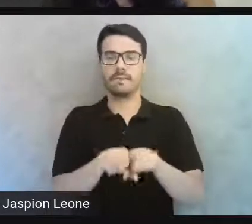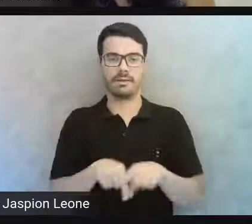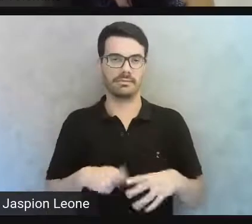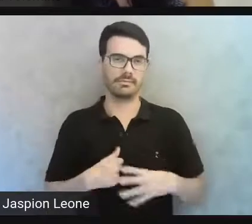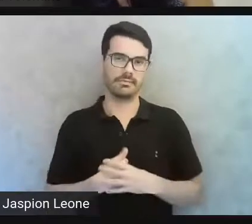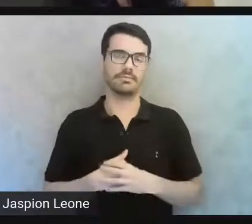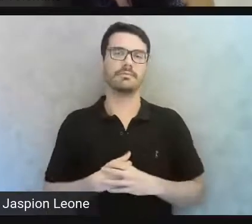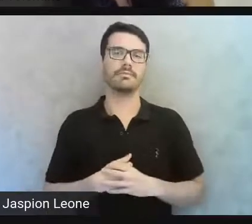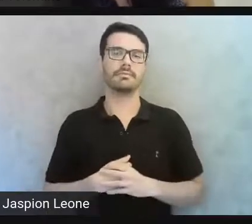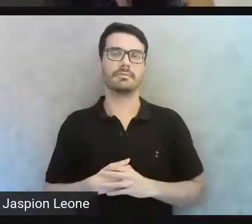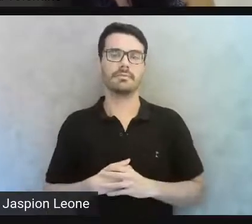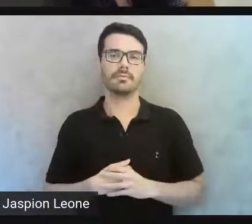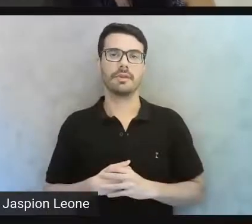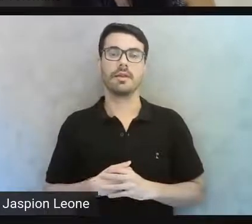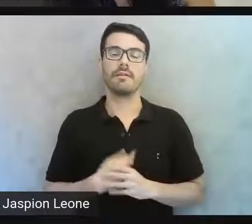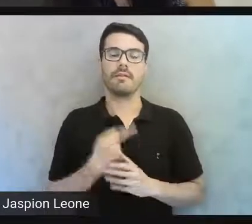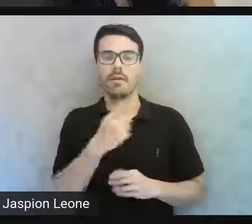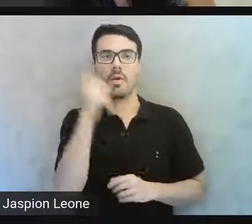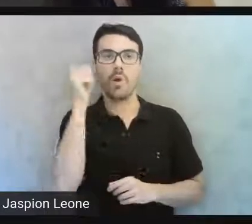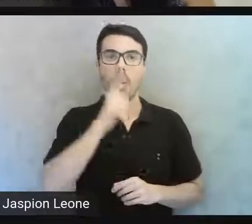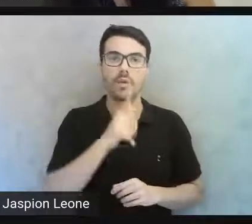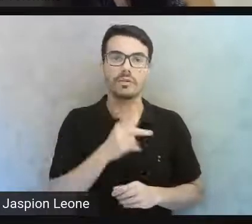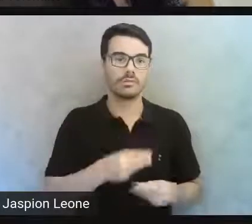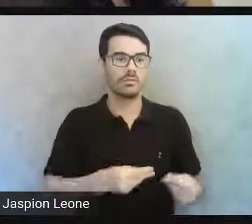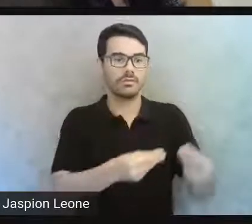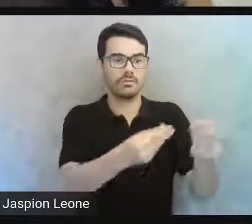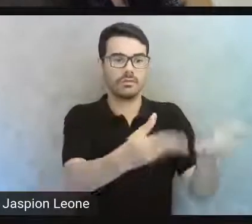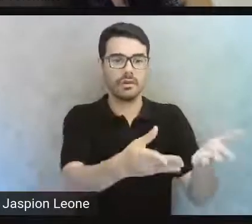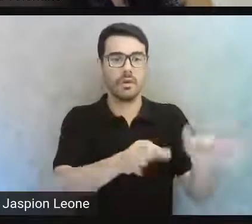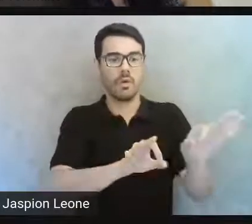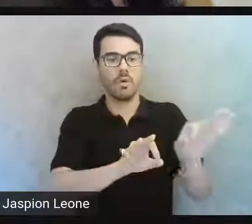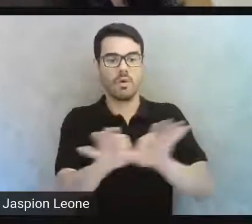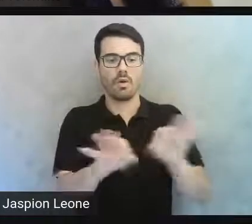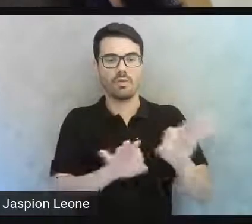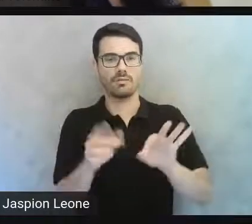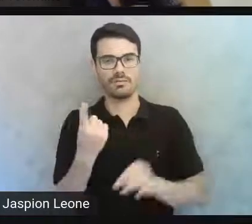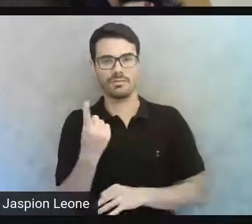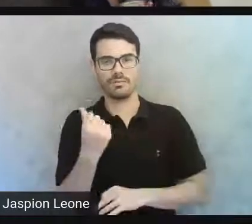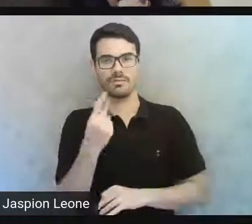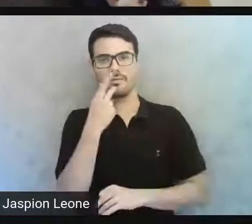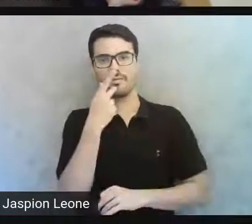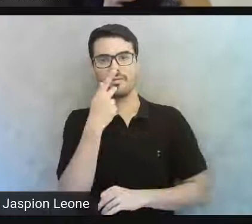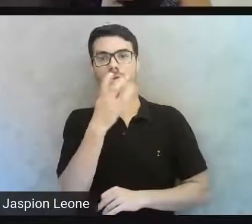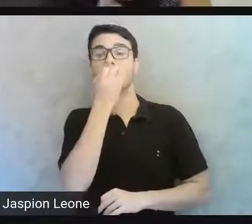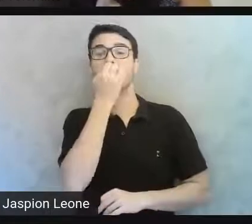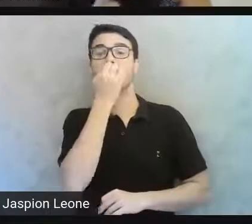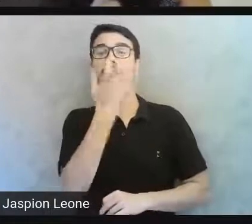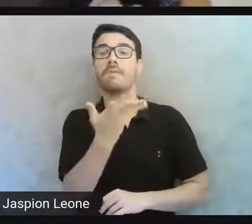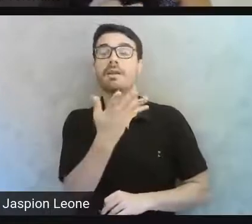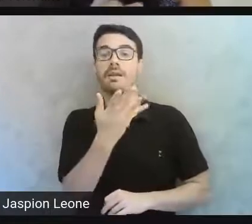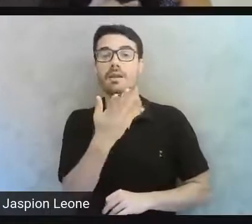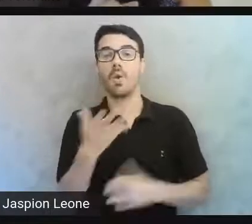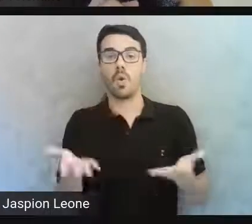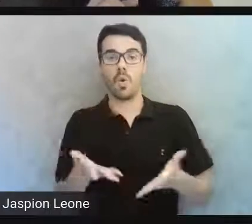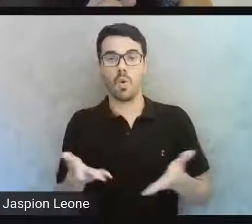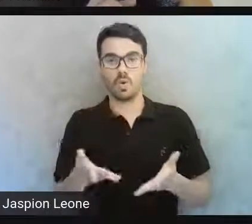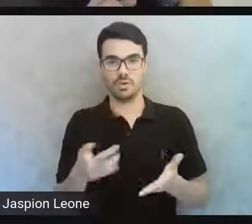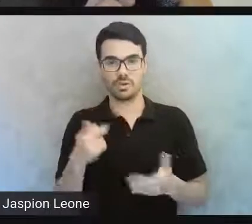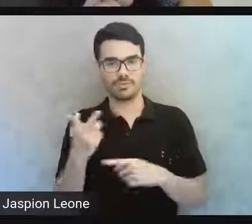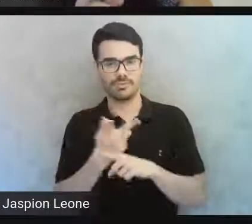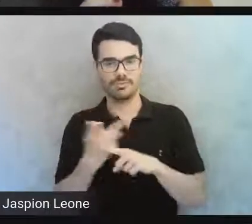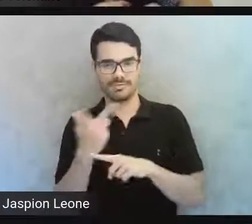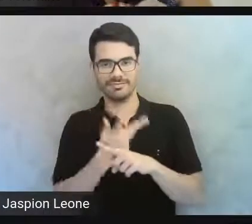sabe? Investimento, organização financeira. Hoje a gente fala em bem-estar financeiro. Hoje o que a educação financeira busca